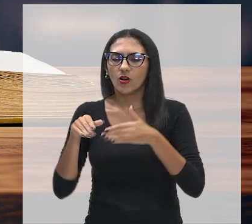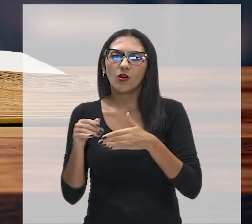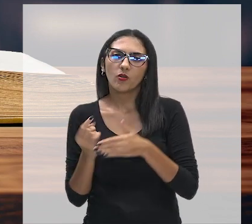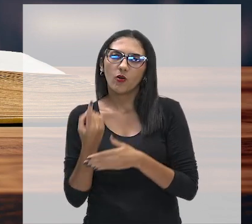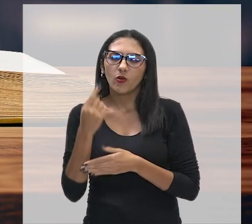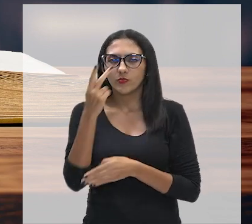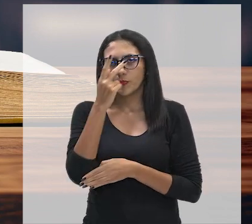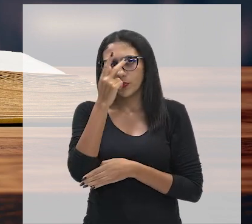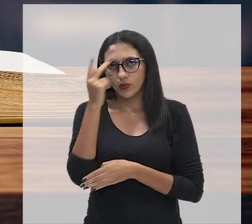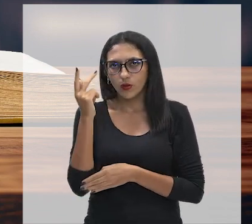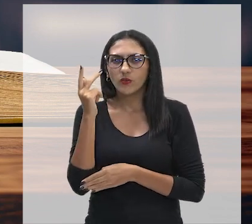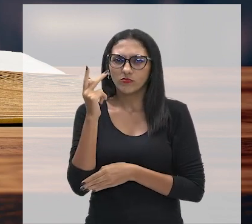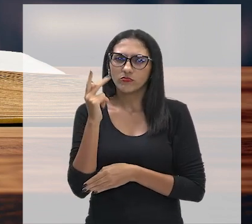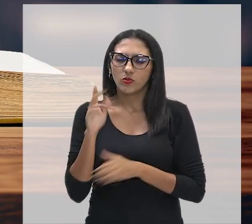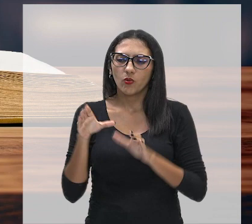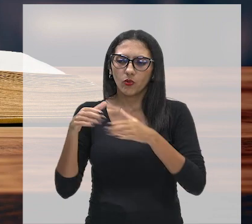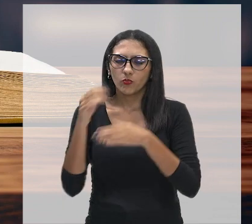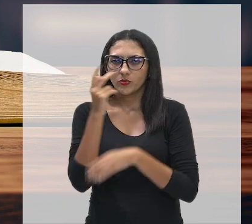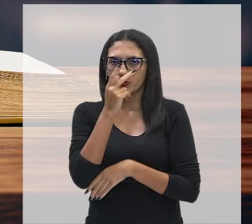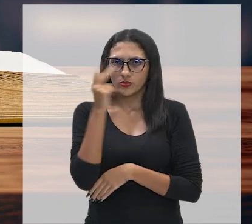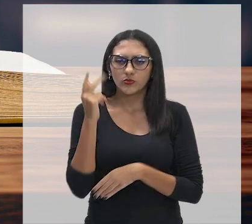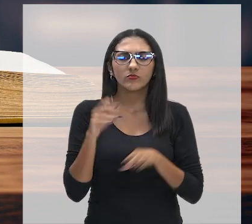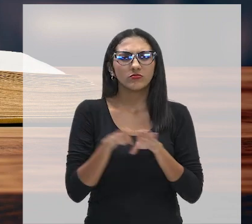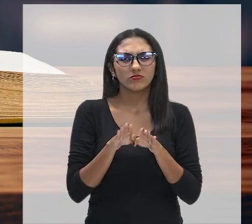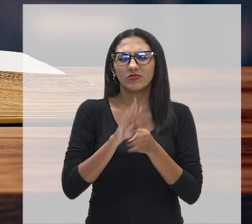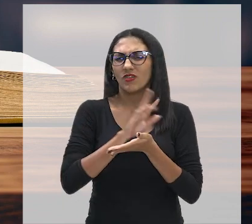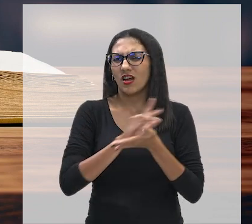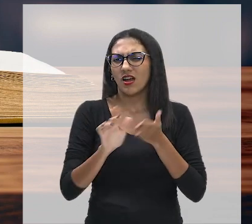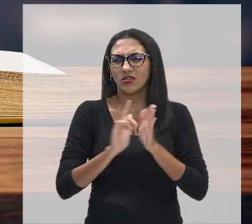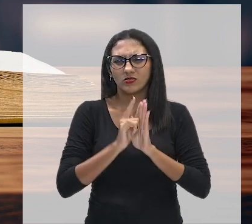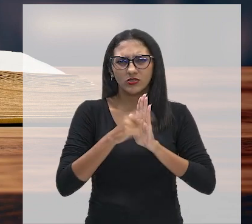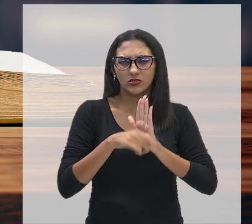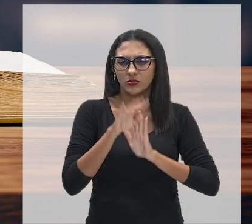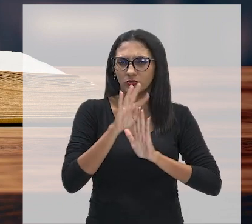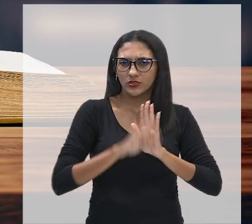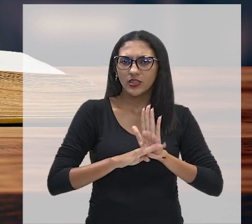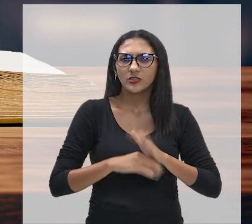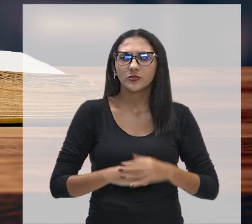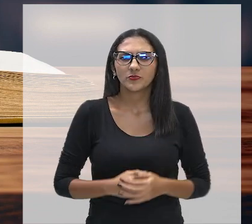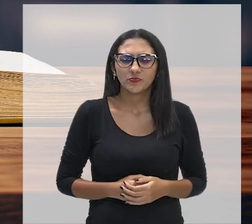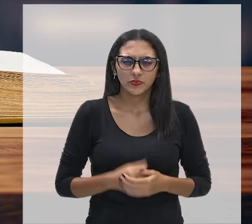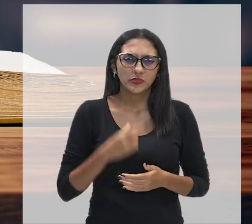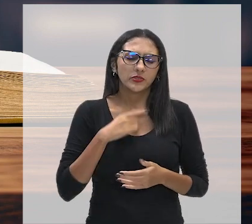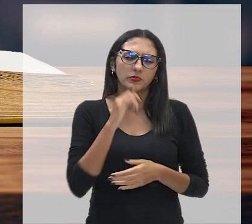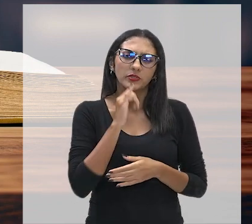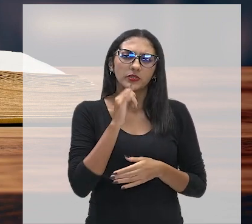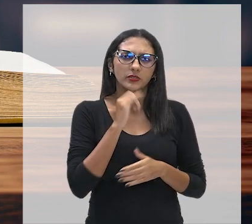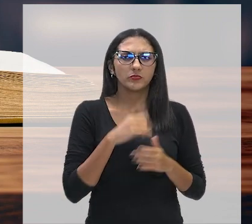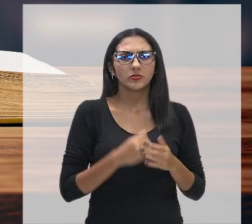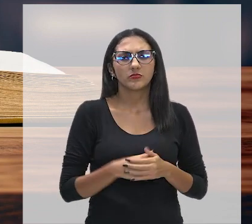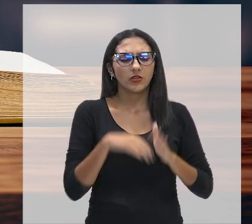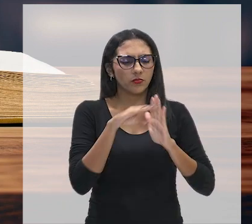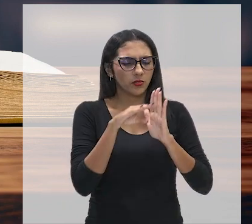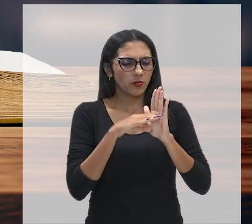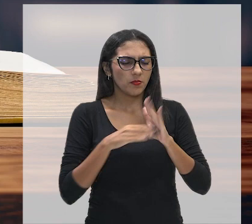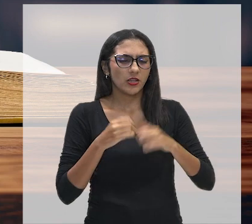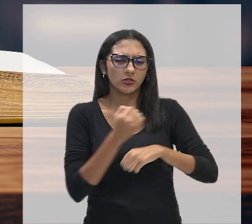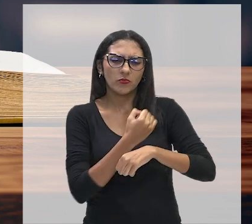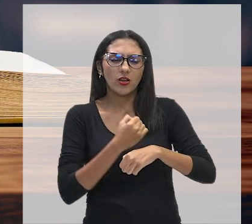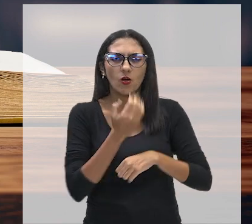público e nós temos vários gêneros textuais. Nós temos as